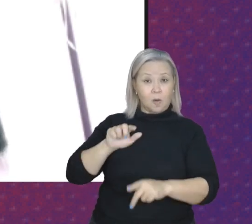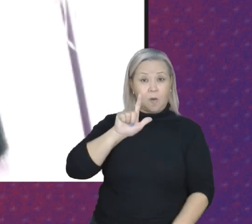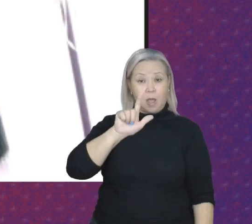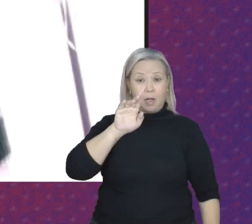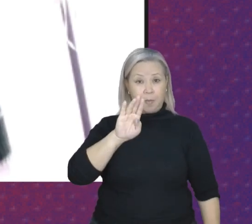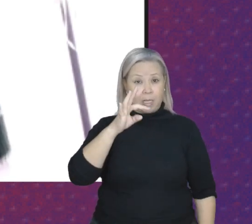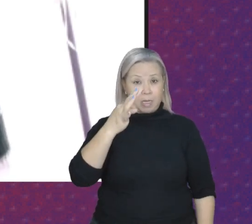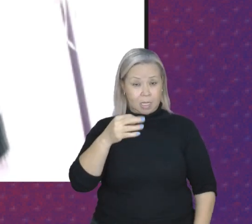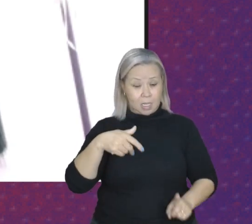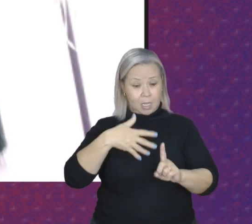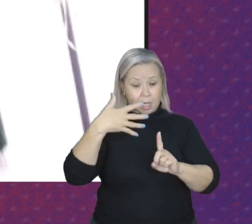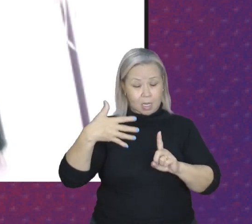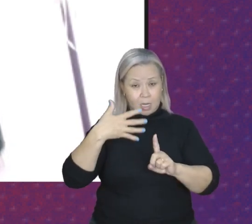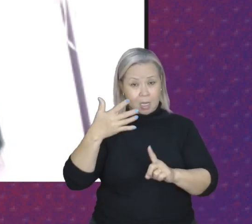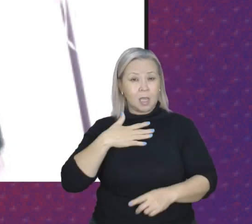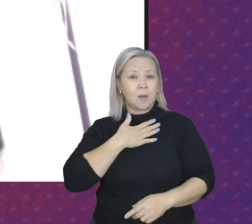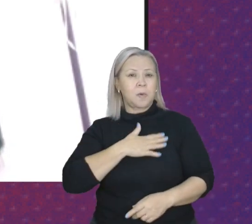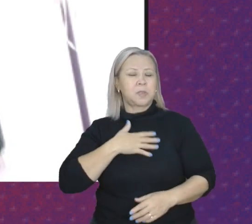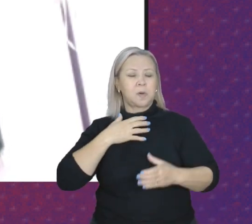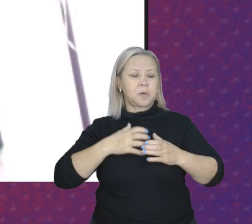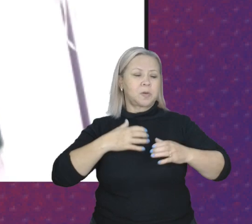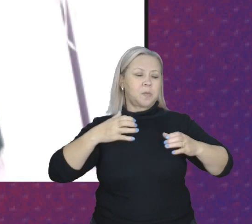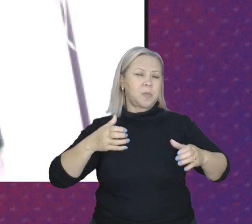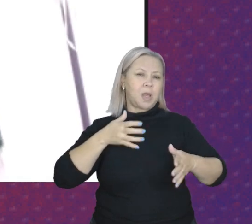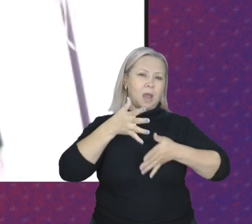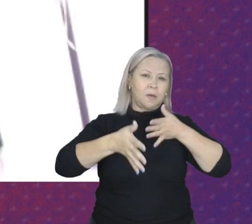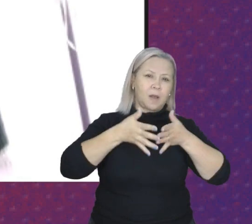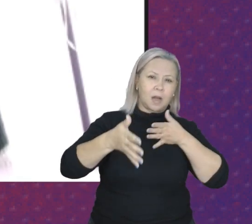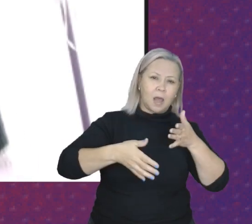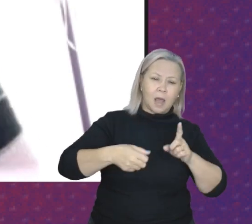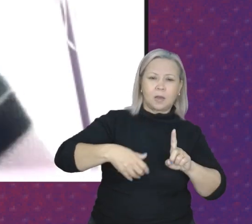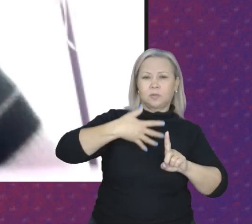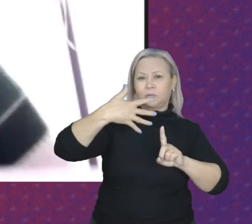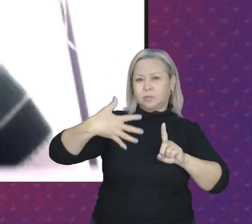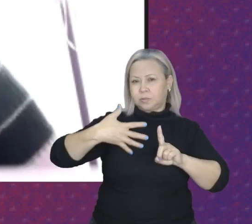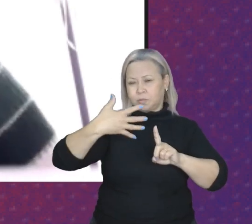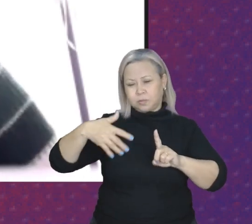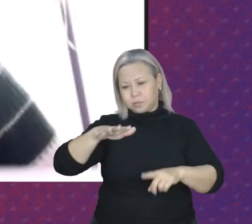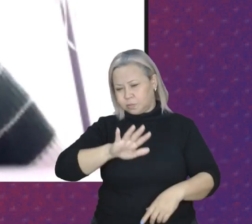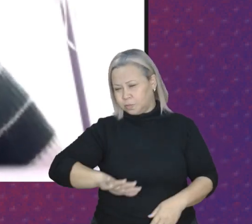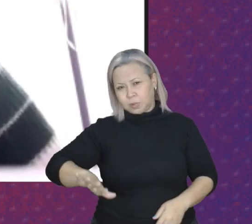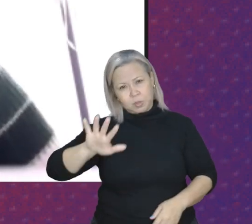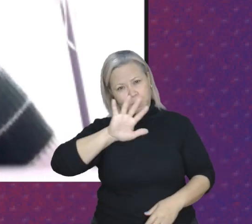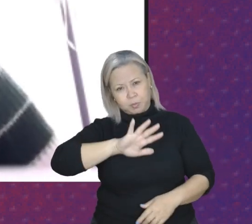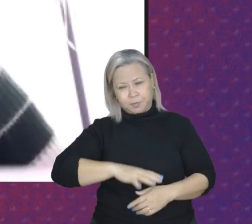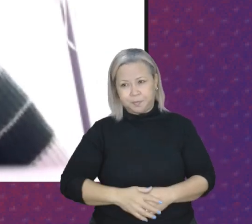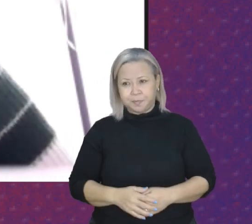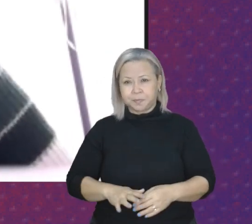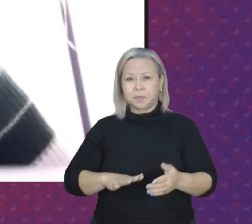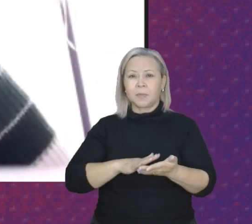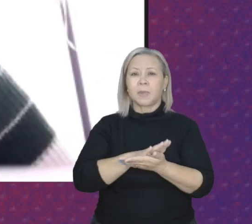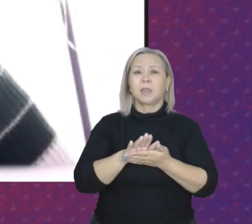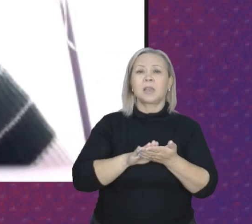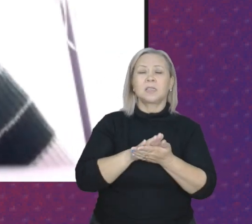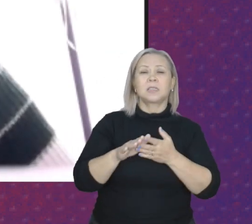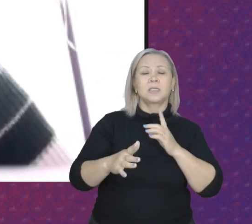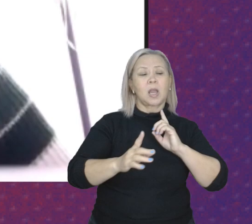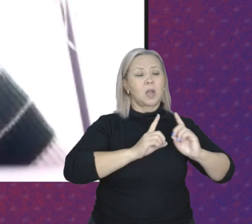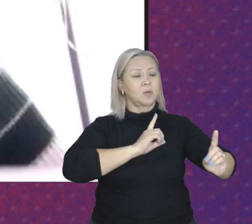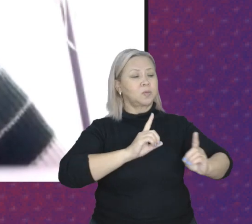especificamente, mas eu posso ampliar e falar da LGBTI, da LGBTQIA+, sem